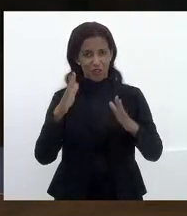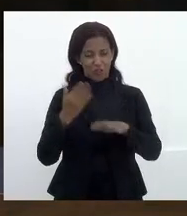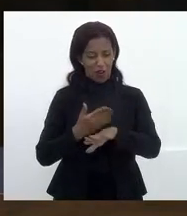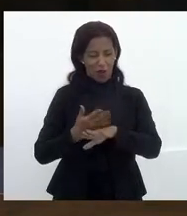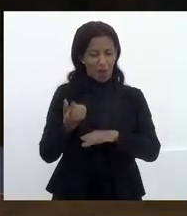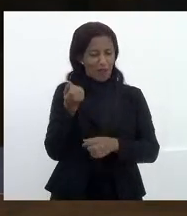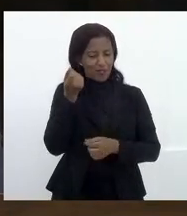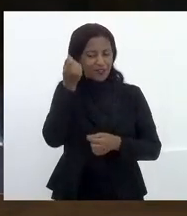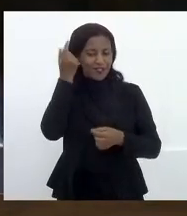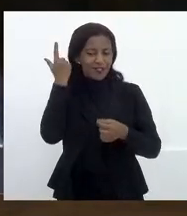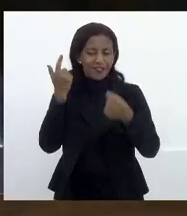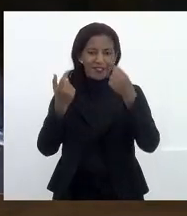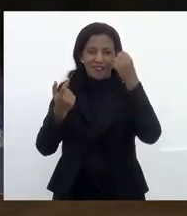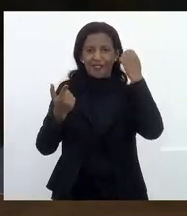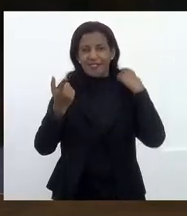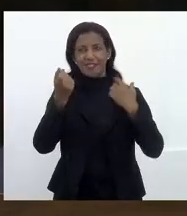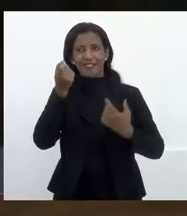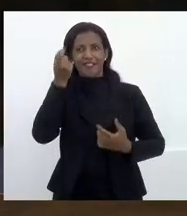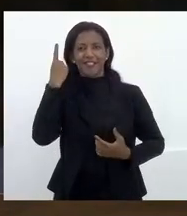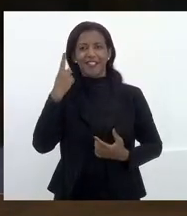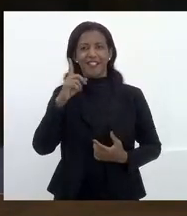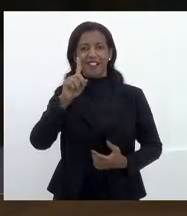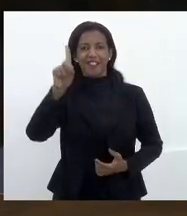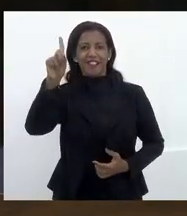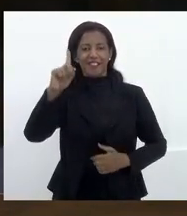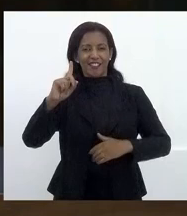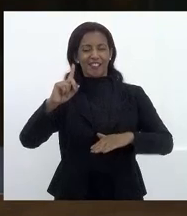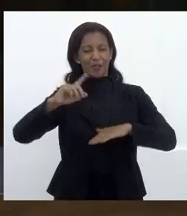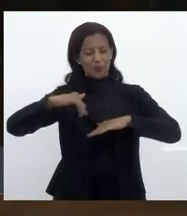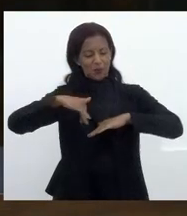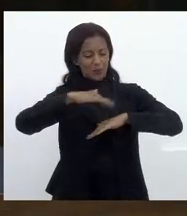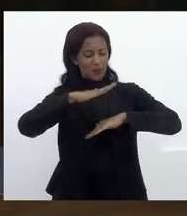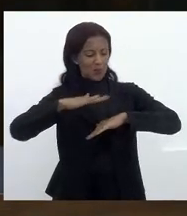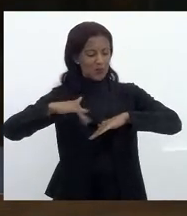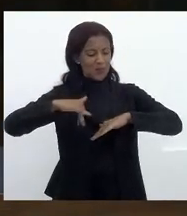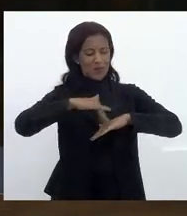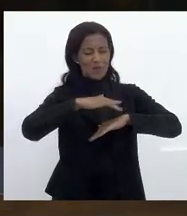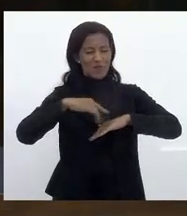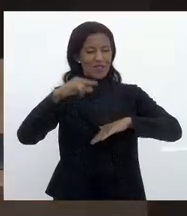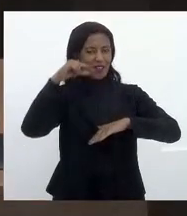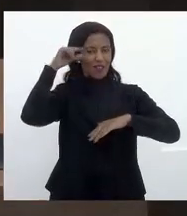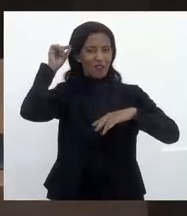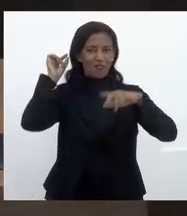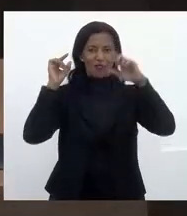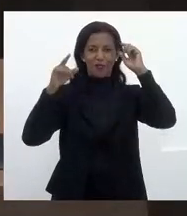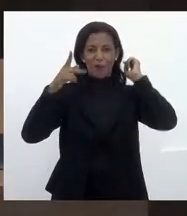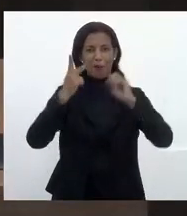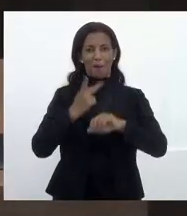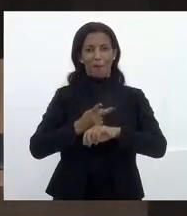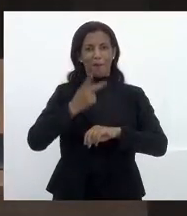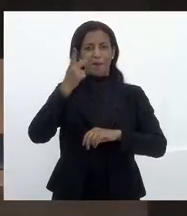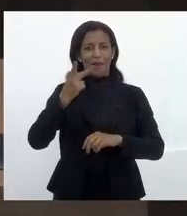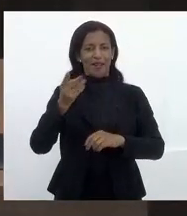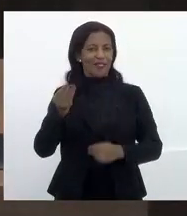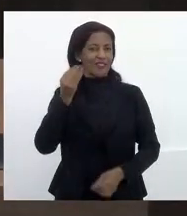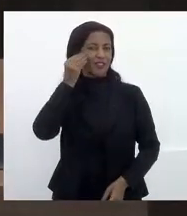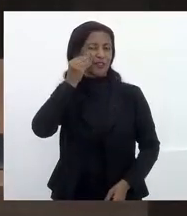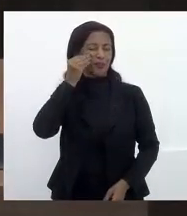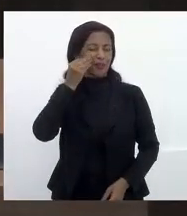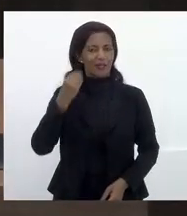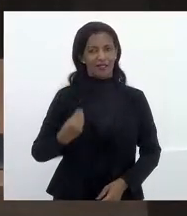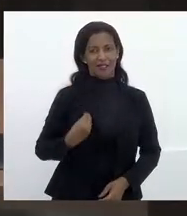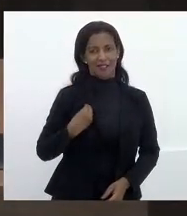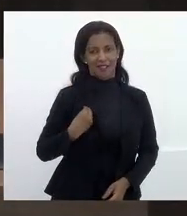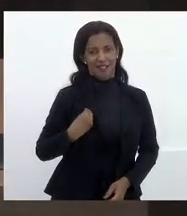começo como dizer meu avô Deus pintar tecer fios de prata nas nossas cabeças que traz maturidade experiência